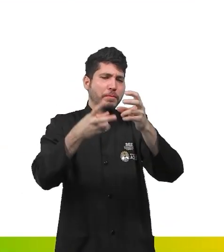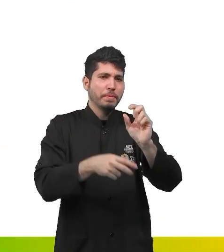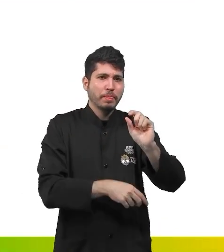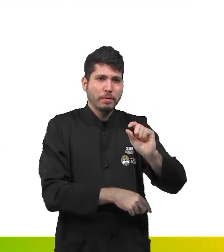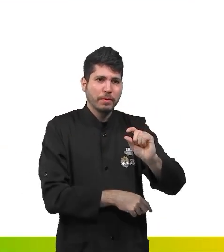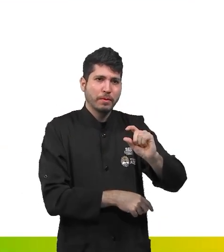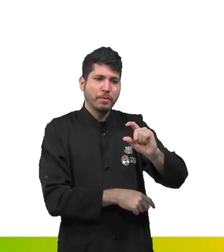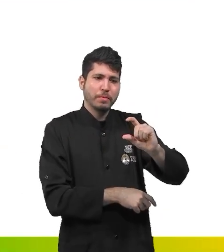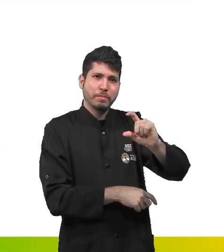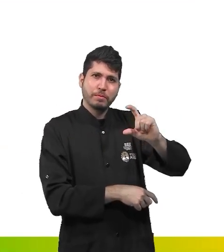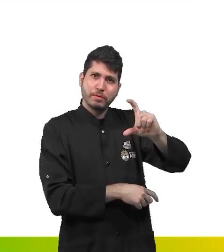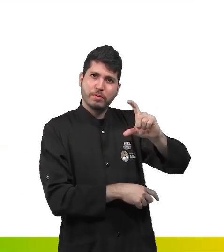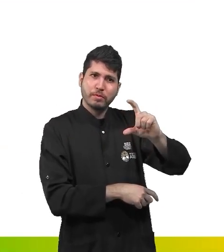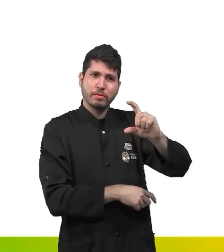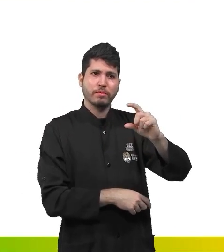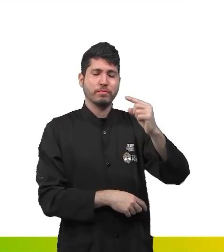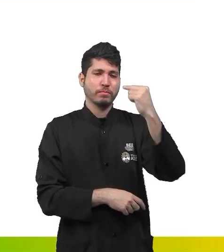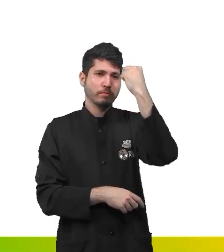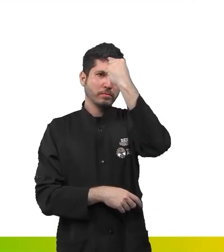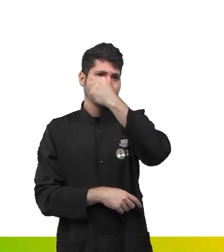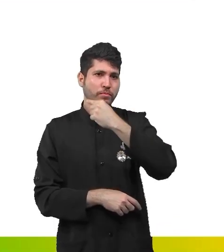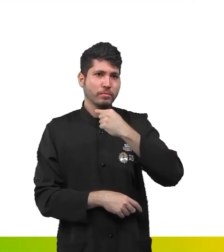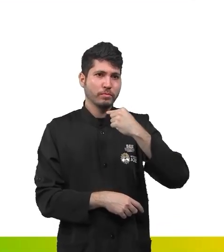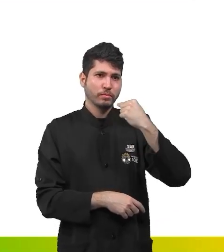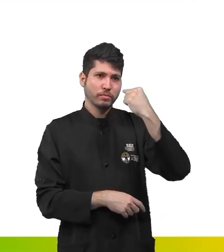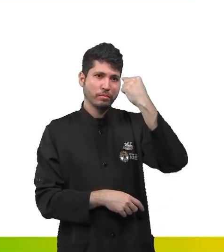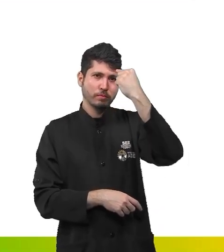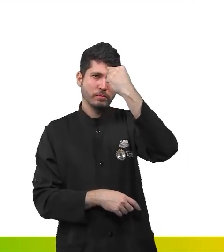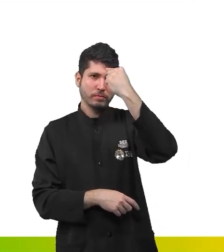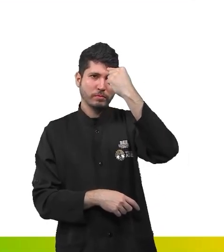em 1 hora, vai aumentar em